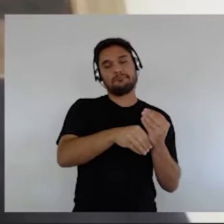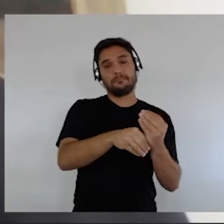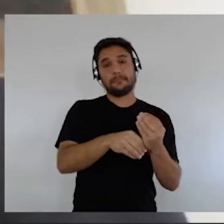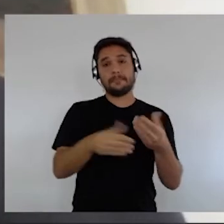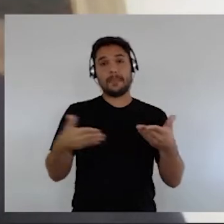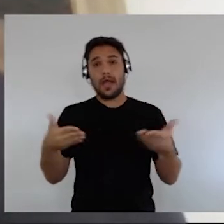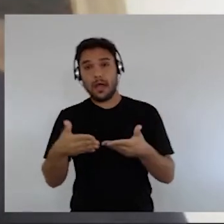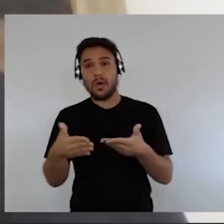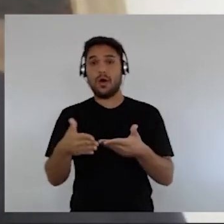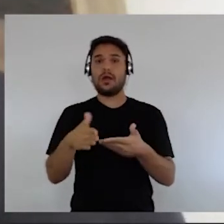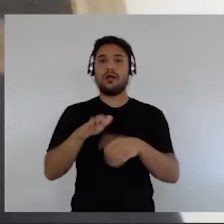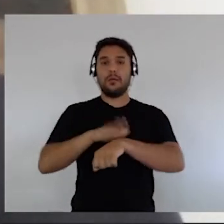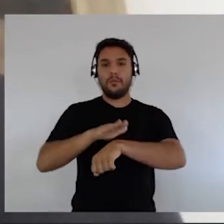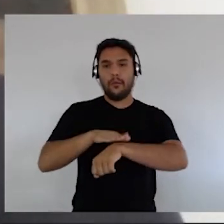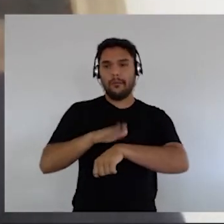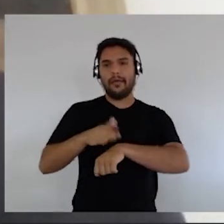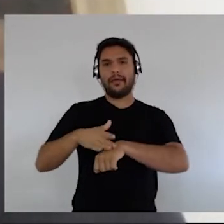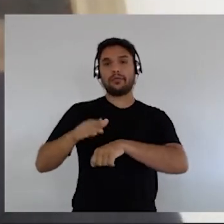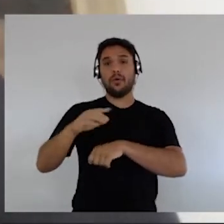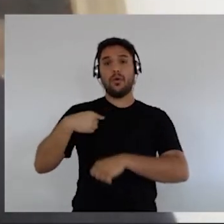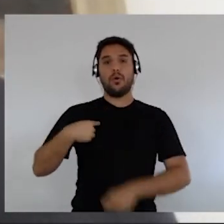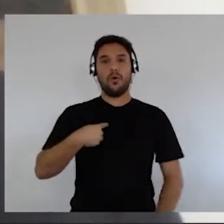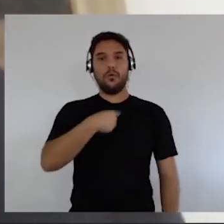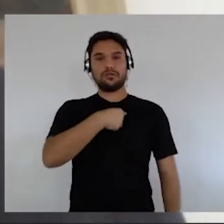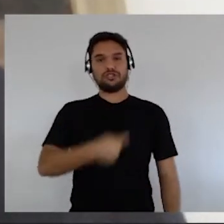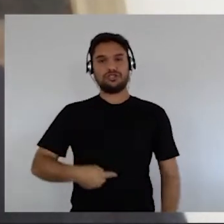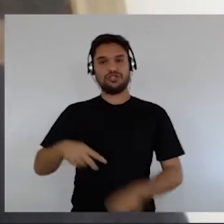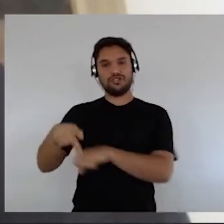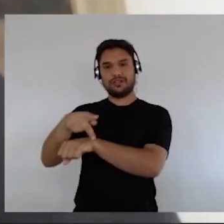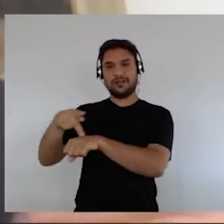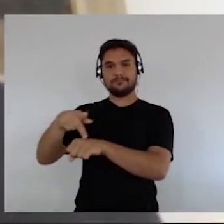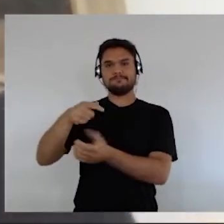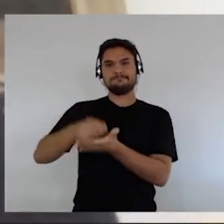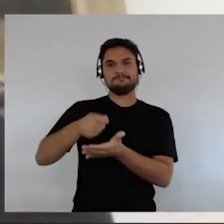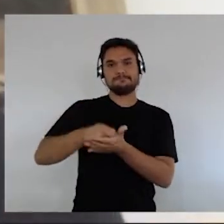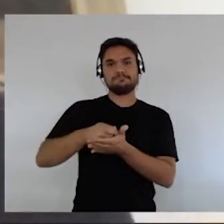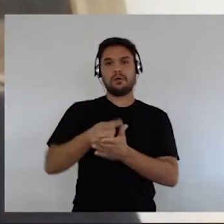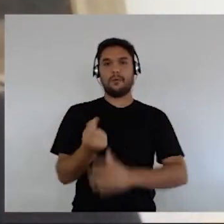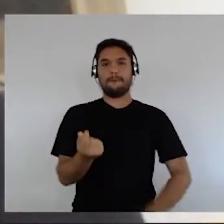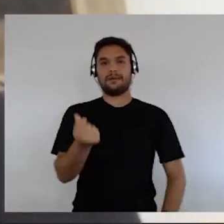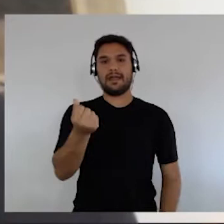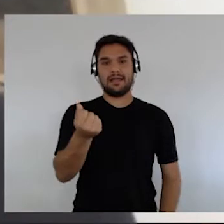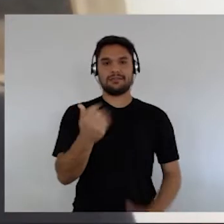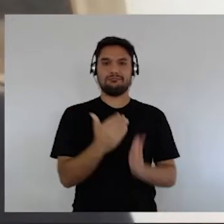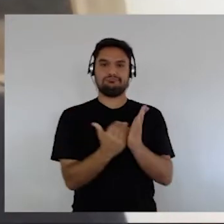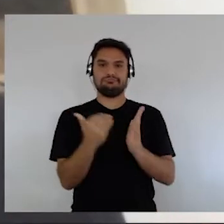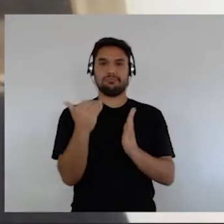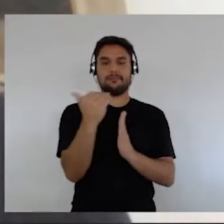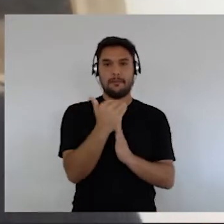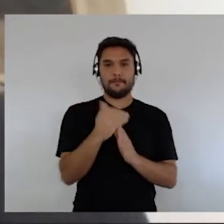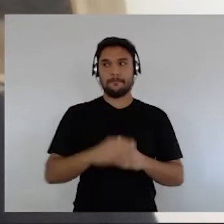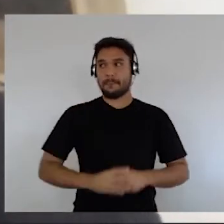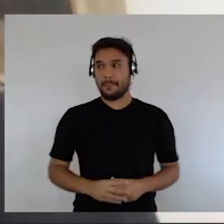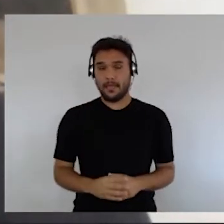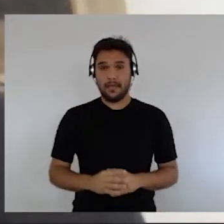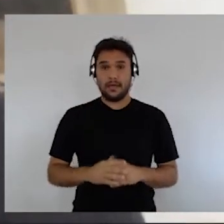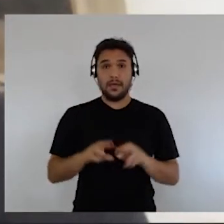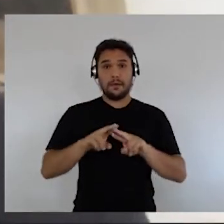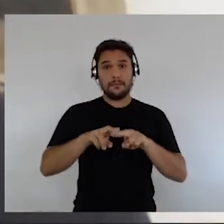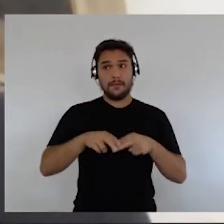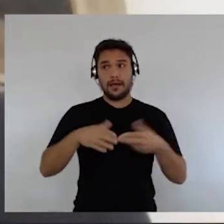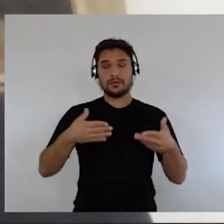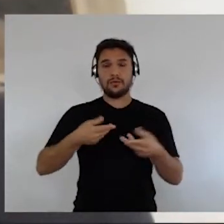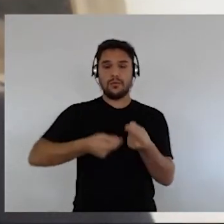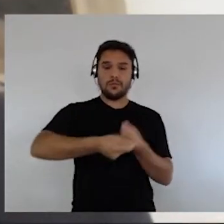momento, há uma maior demanda do mercado chinês, que tem pressionado os preços. Por outro lado, o mercado